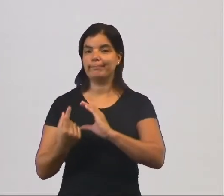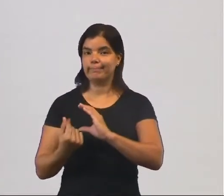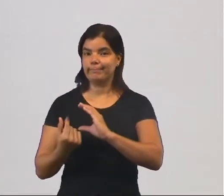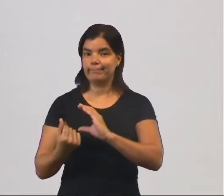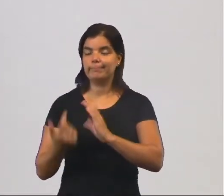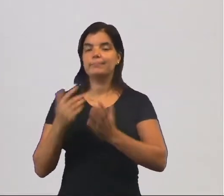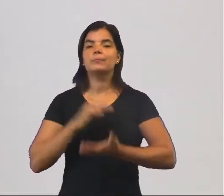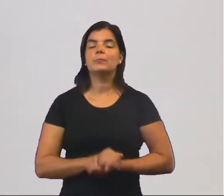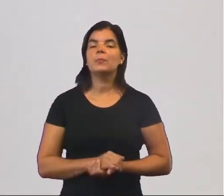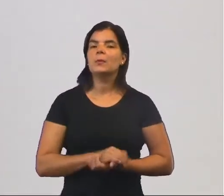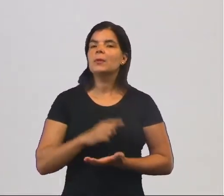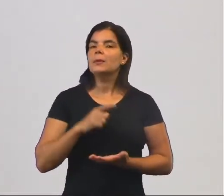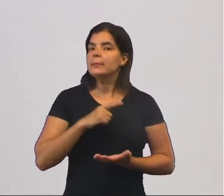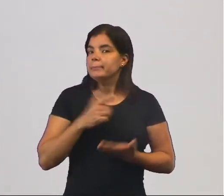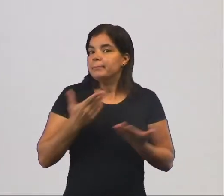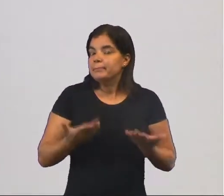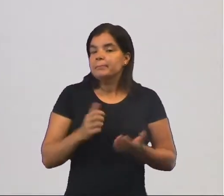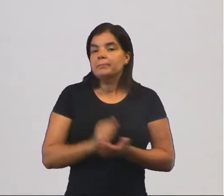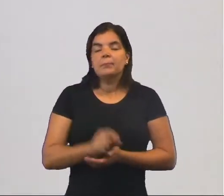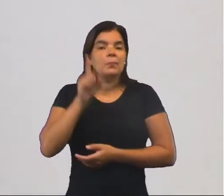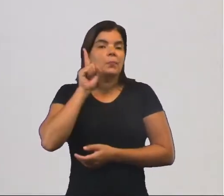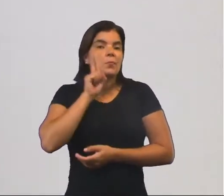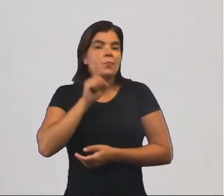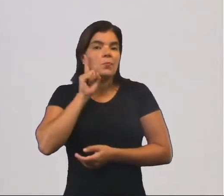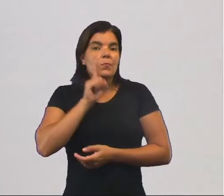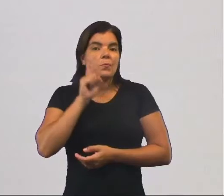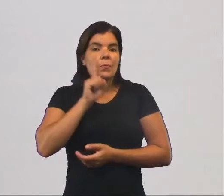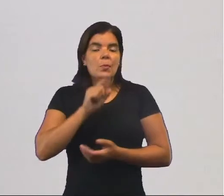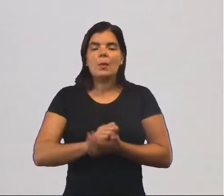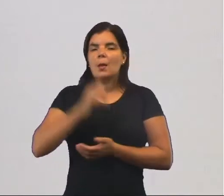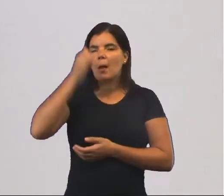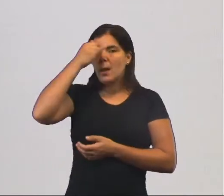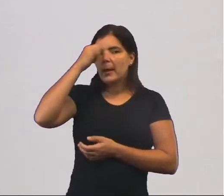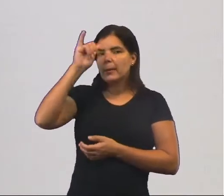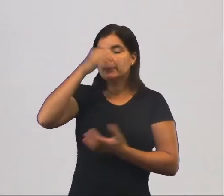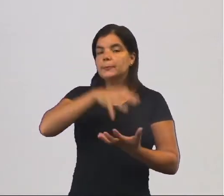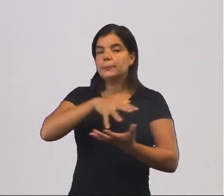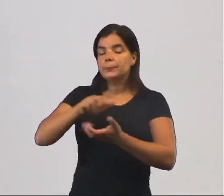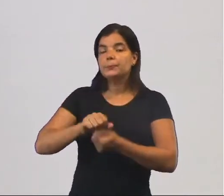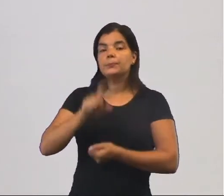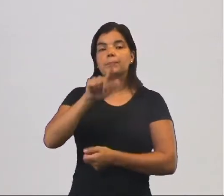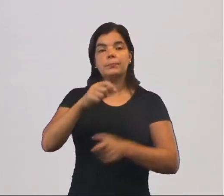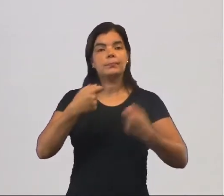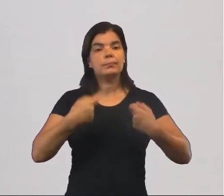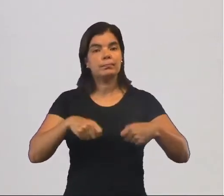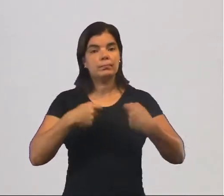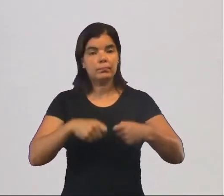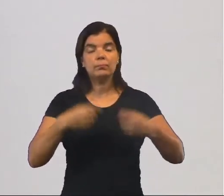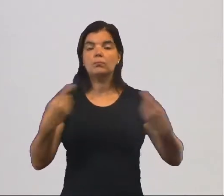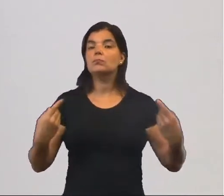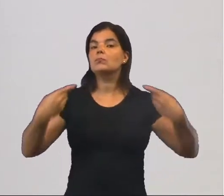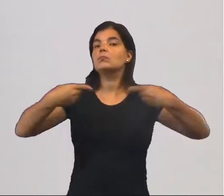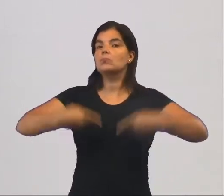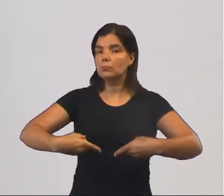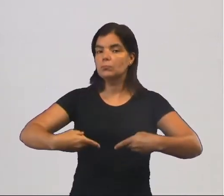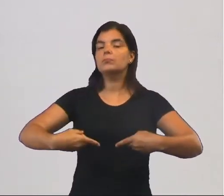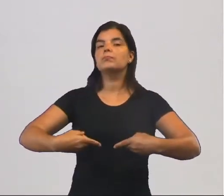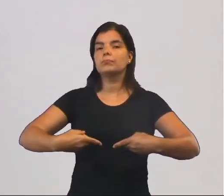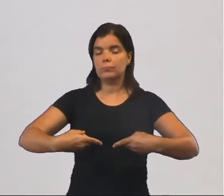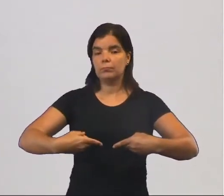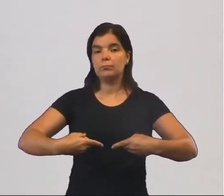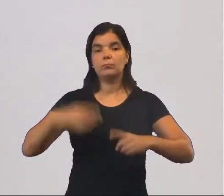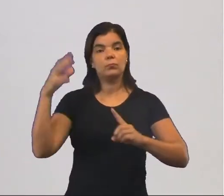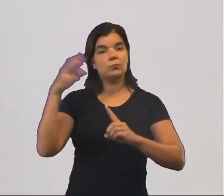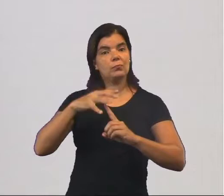potência capitalista. Então, os Estados Unidos planta a ideia no mundo que é preciso haver um combate